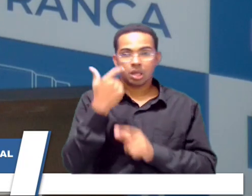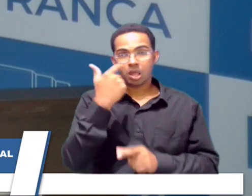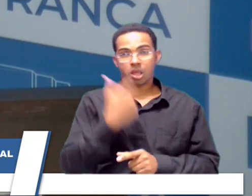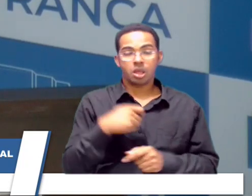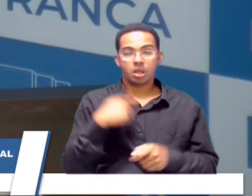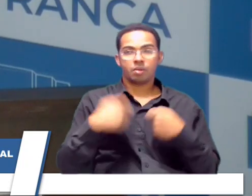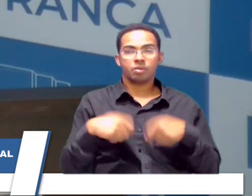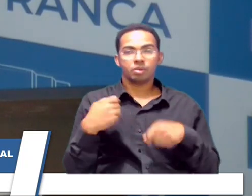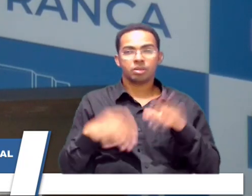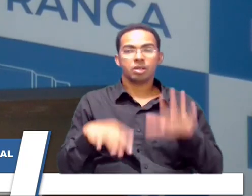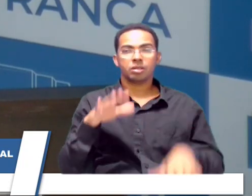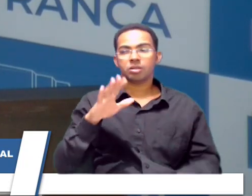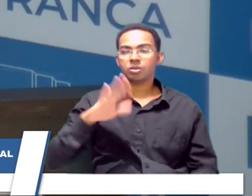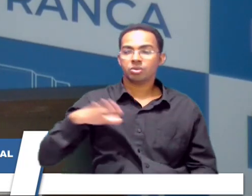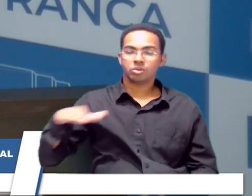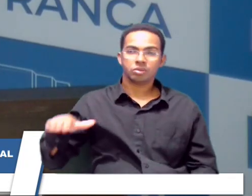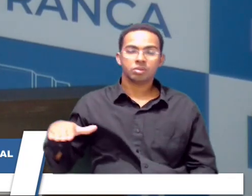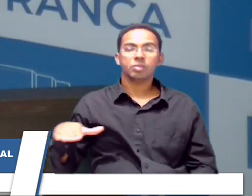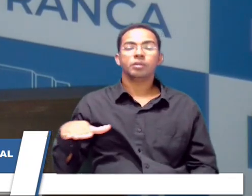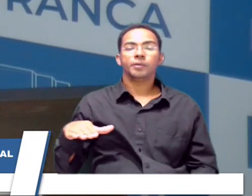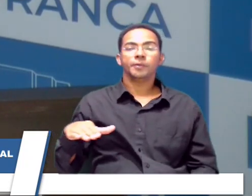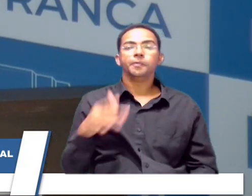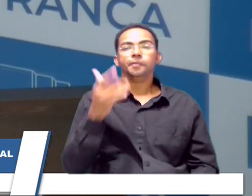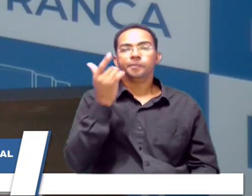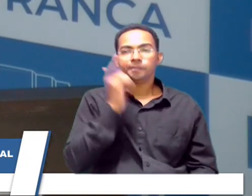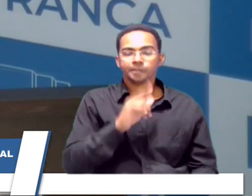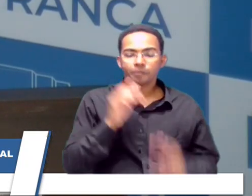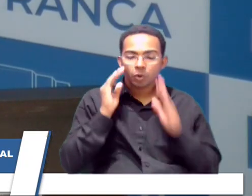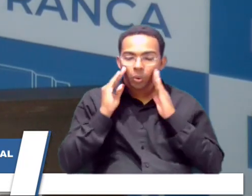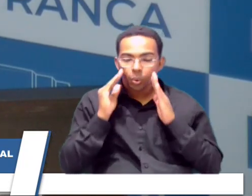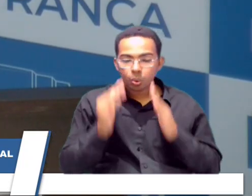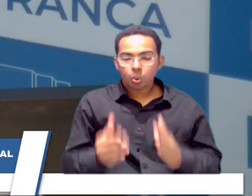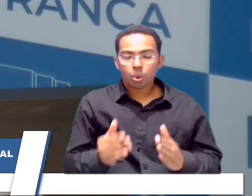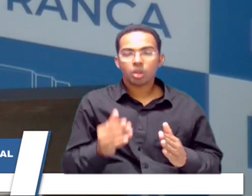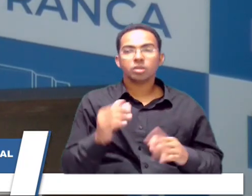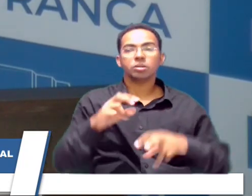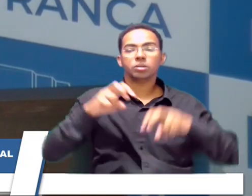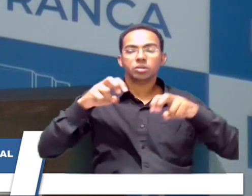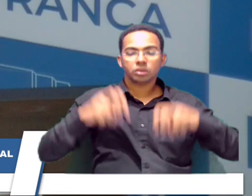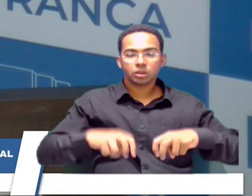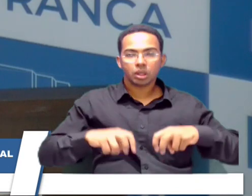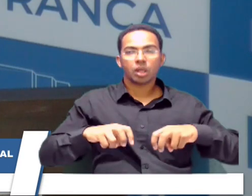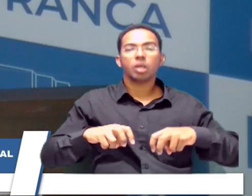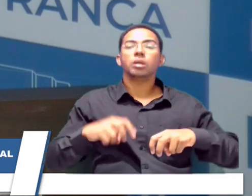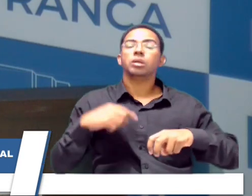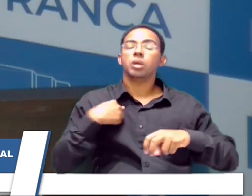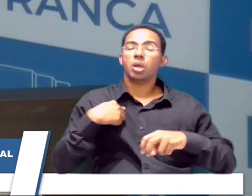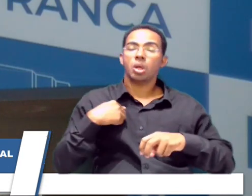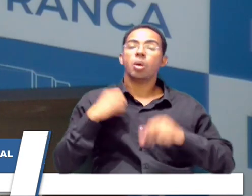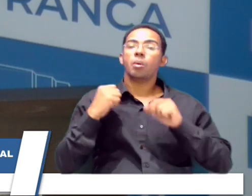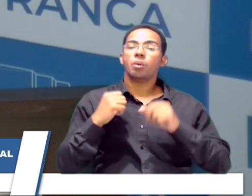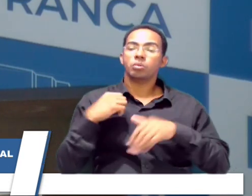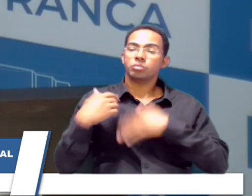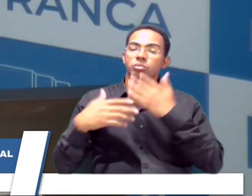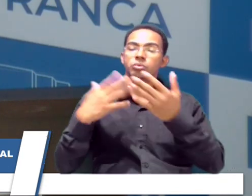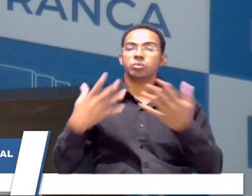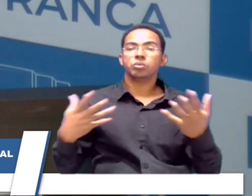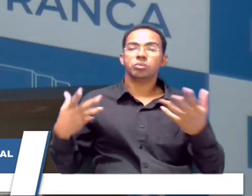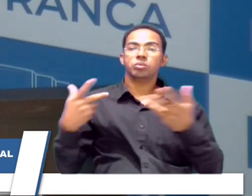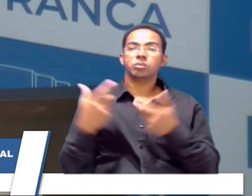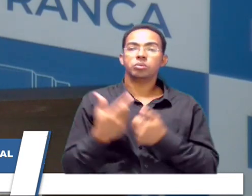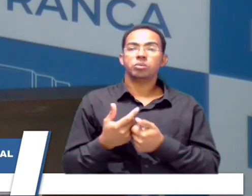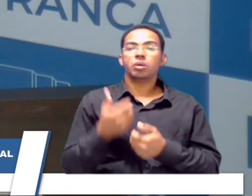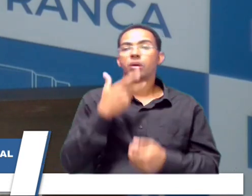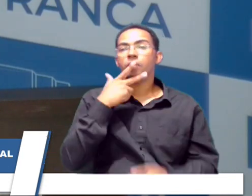uma criança que consiga se concentrar, que consiga sentar comigo para que eu desenvolva as habilidades que aquele pai, que